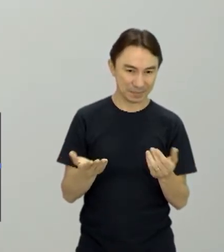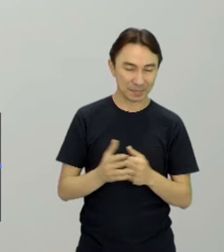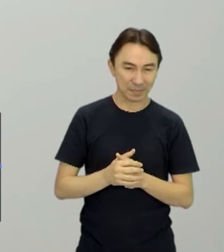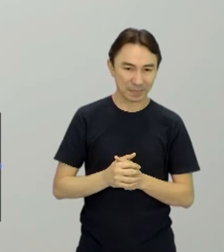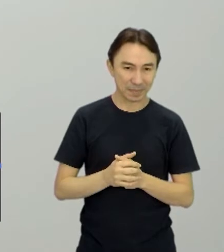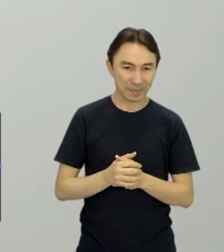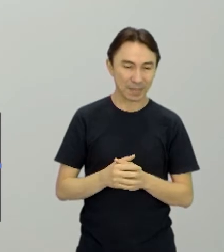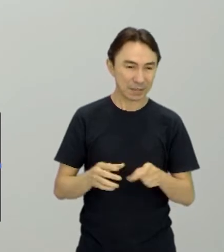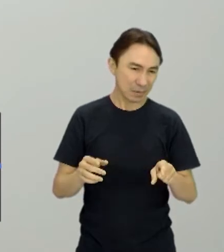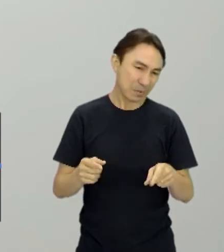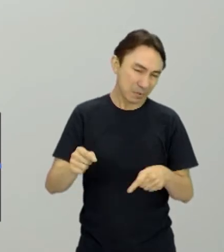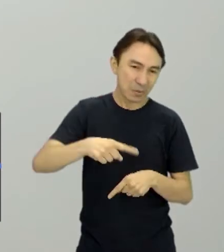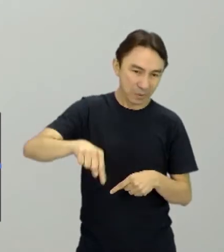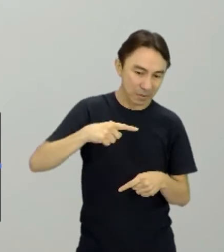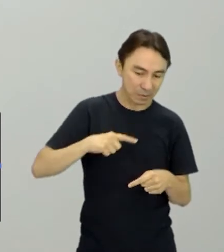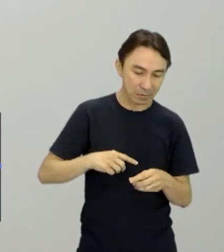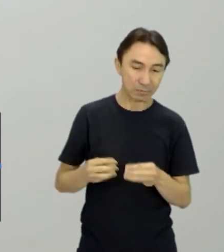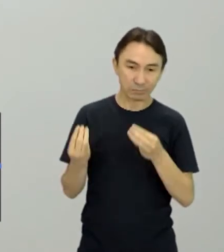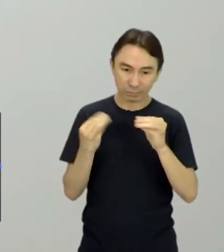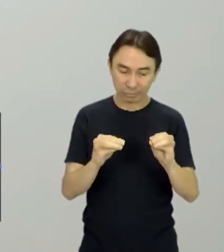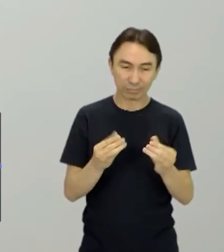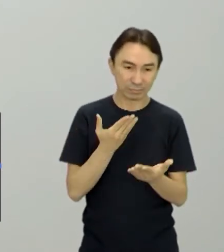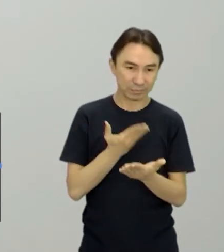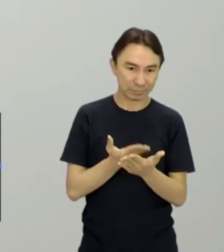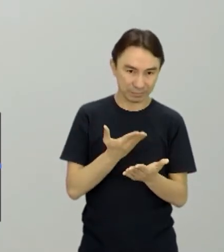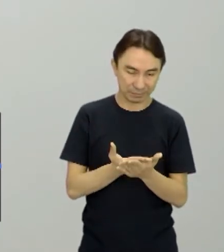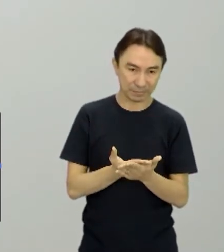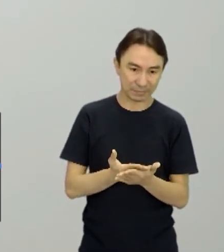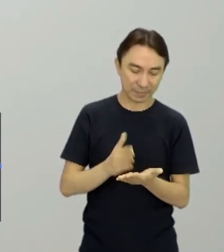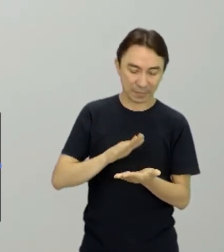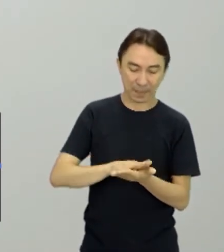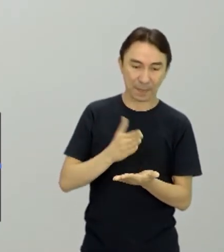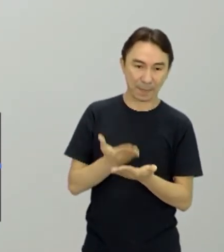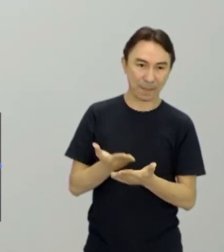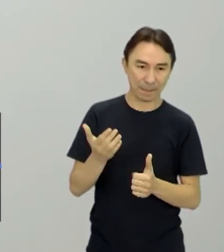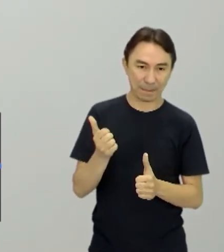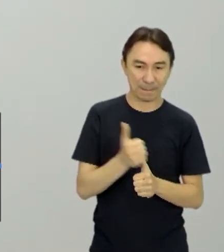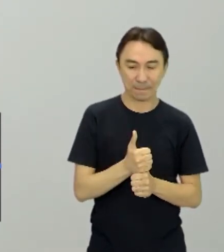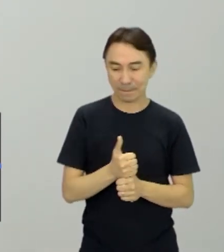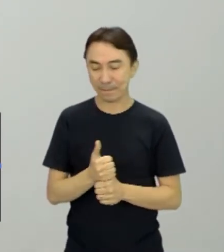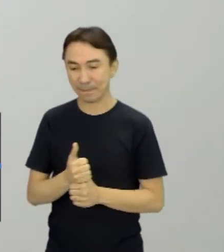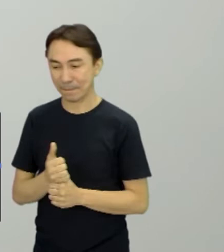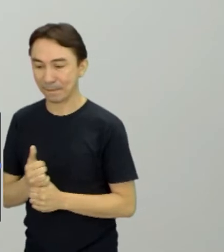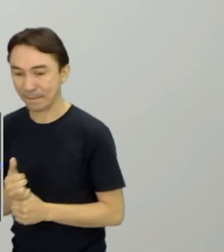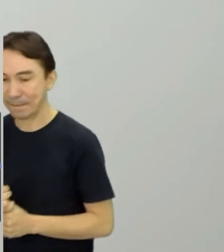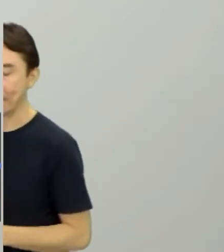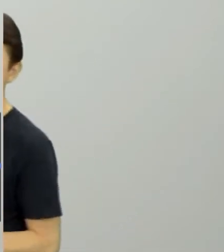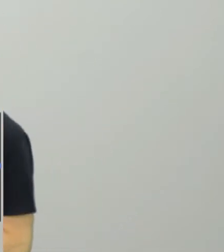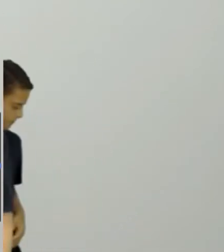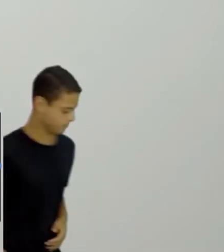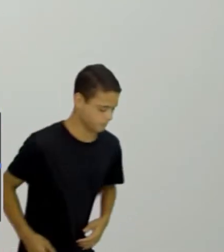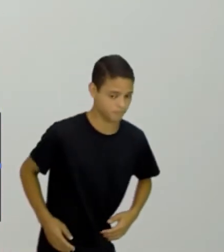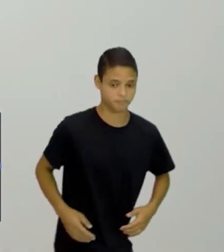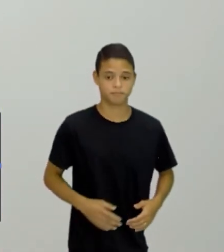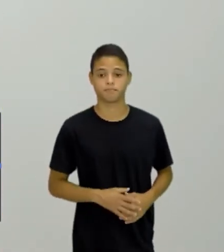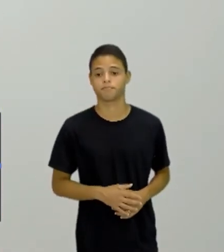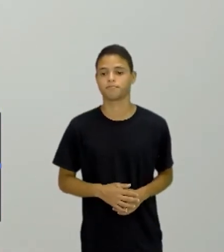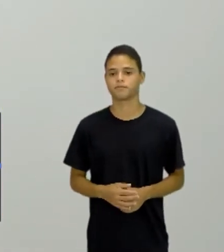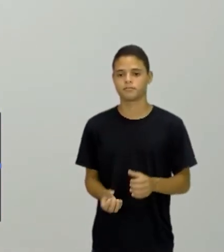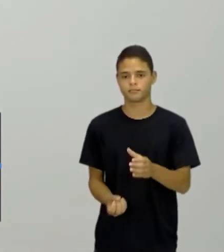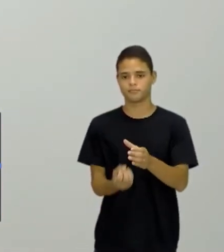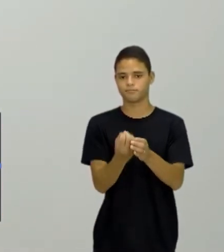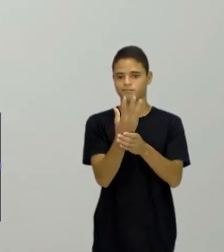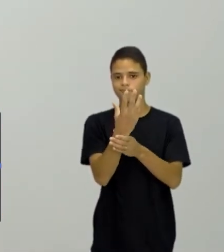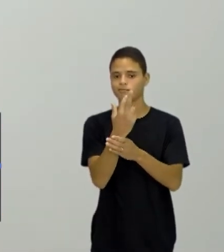justamente a gente trazer para essa aula aqui. É isso mesmo, a gente tem aí a Terra, tem essa deformação, eu transformei isso tudo em uma